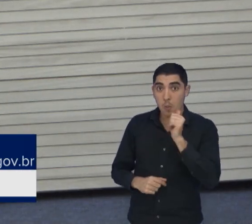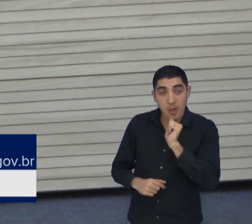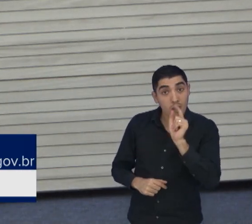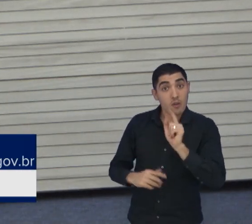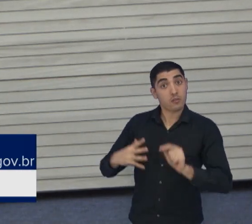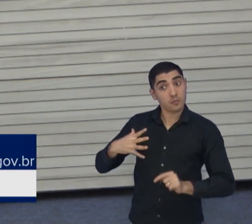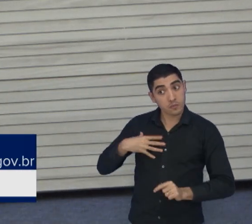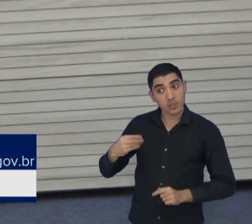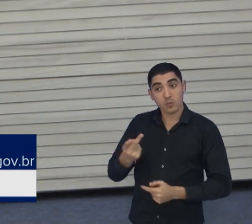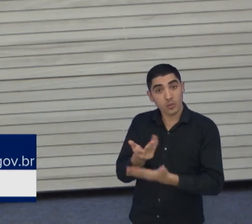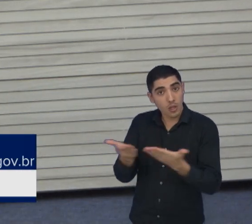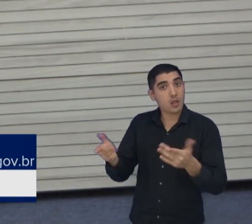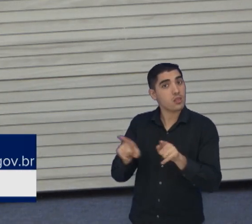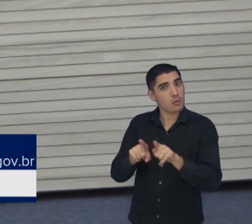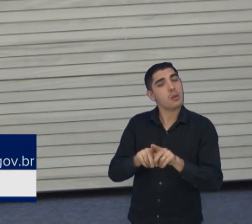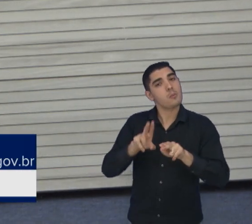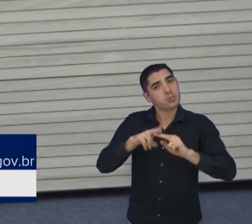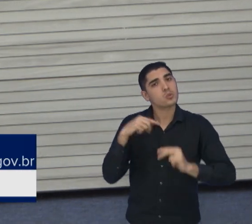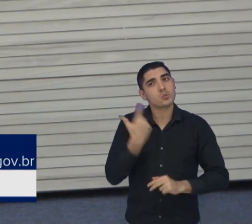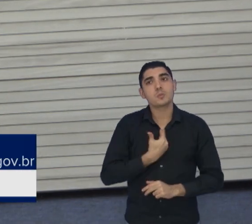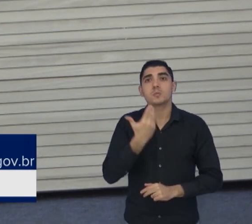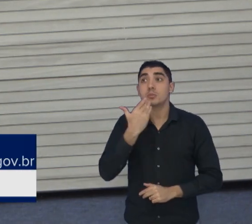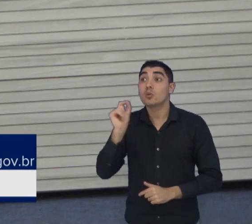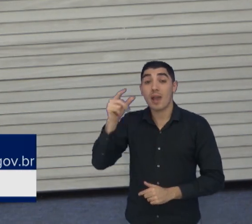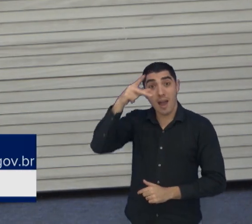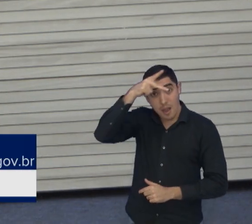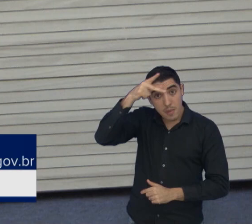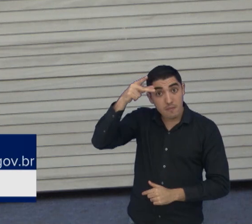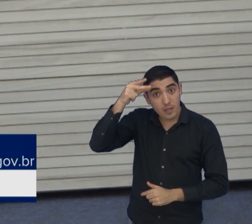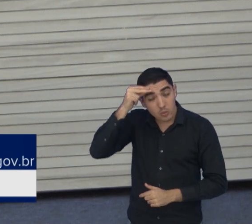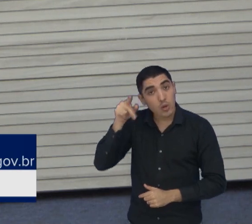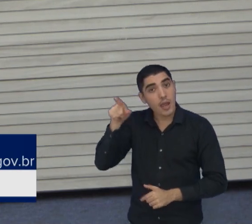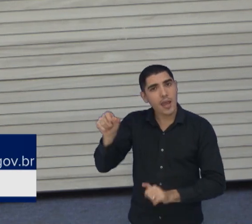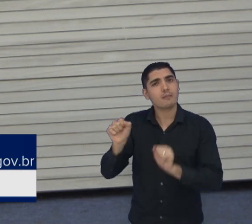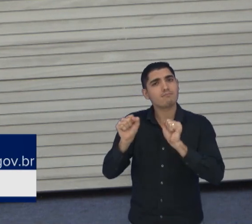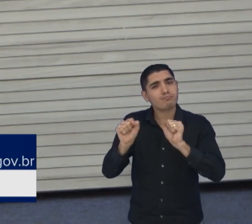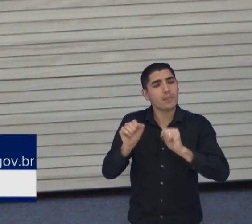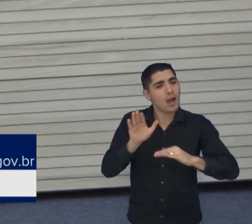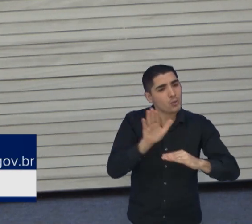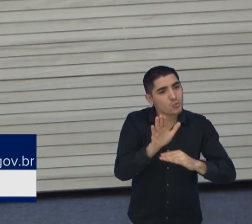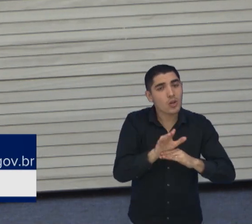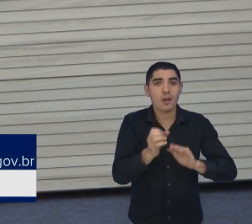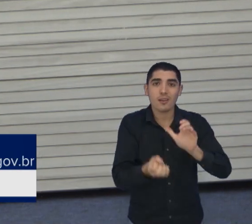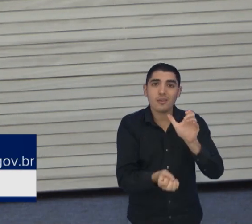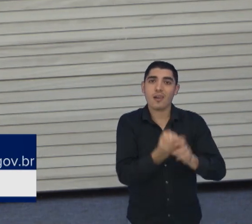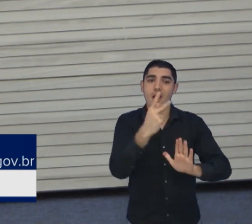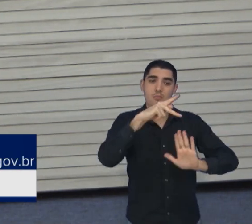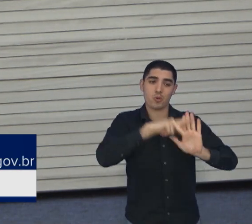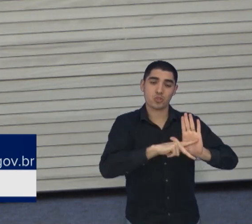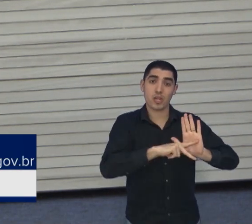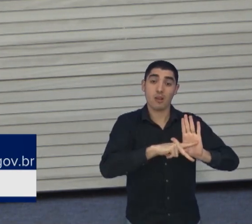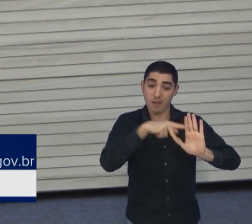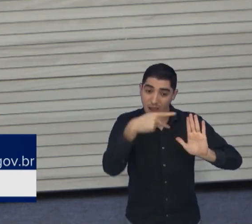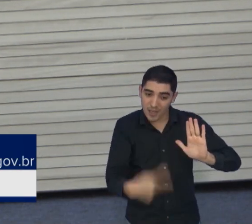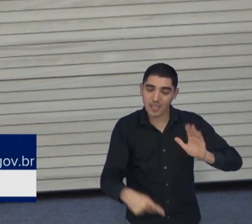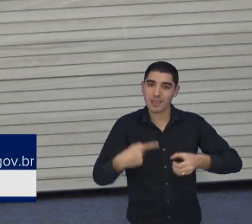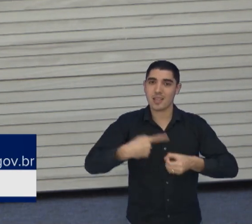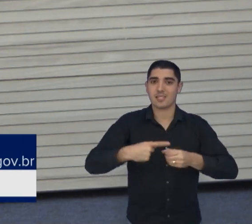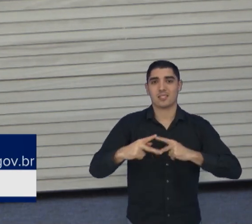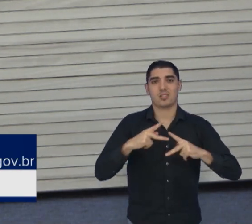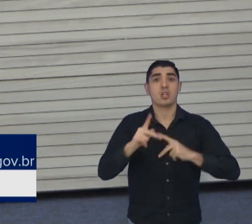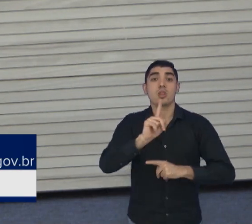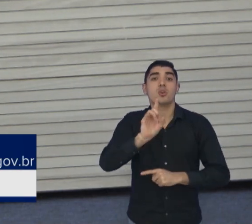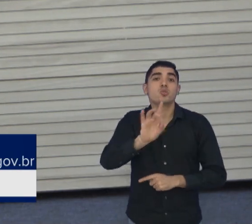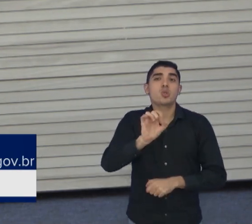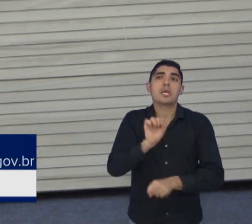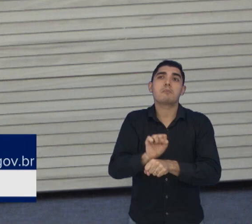Então, pensando nisso, é que a gente está pedindo que o Poder Executivo olhe para essas mulheres e crie um projeto do município. Não fique só com o